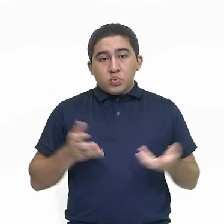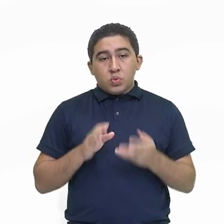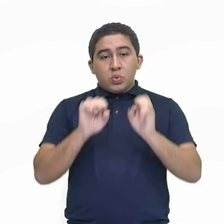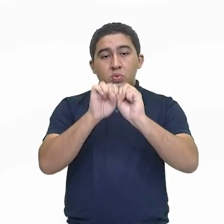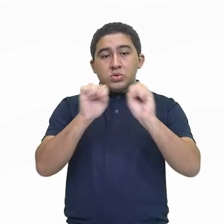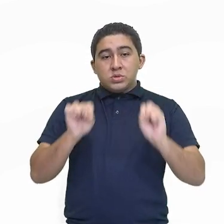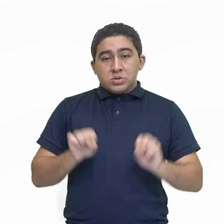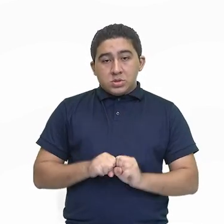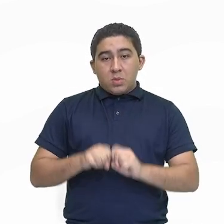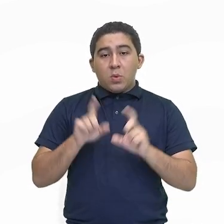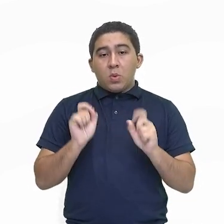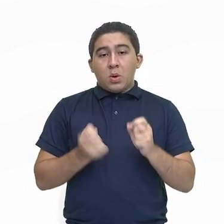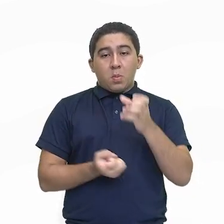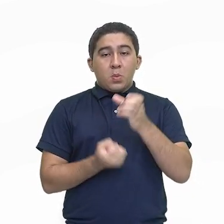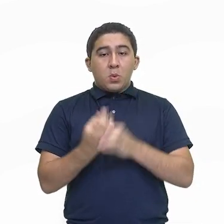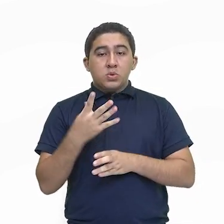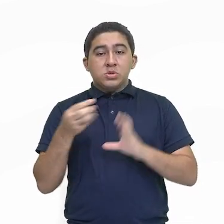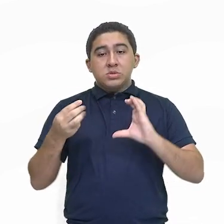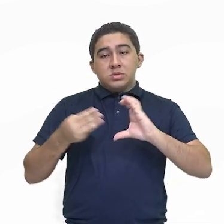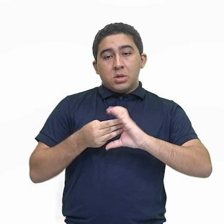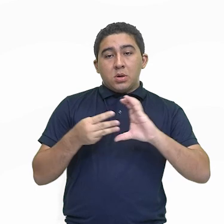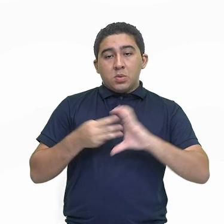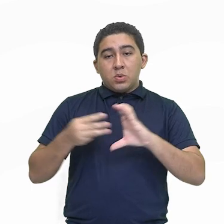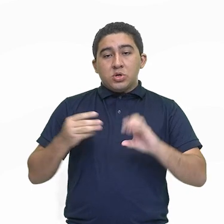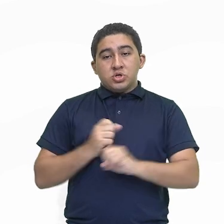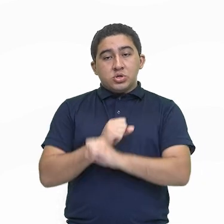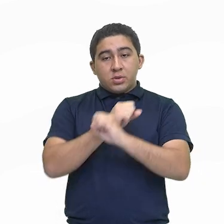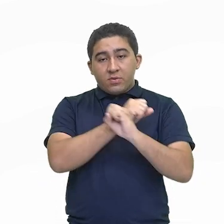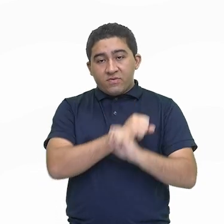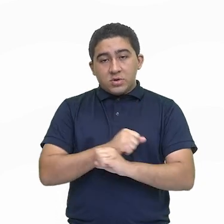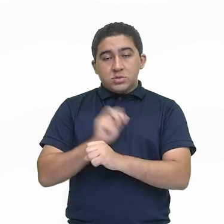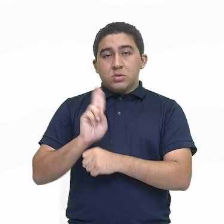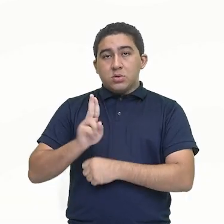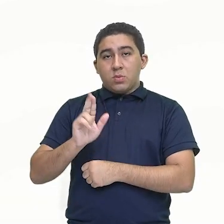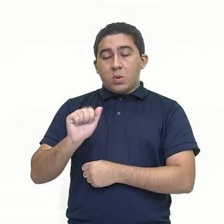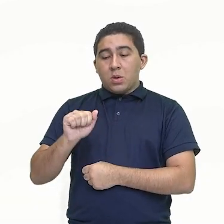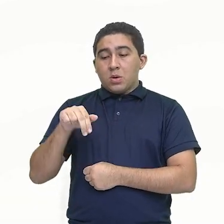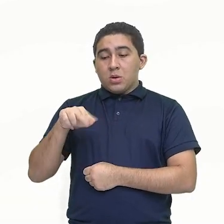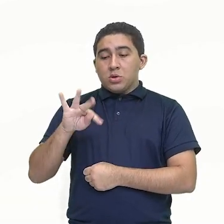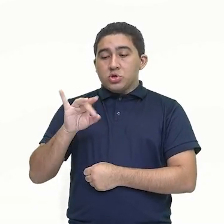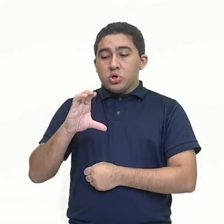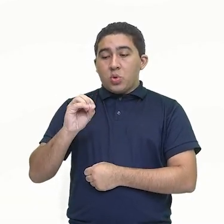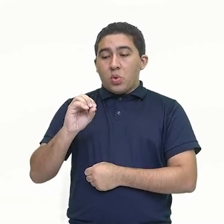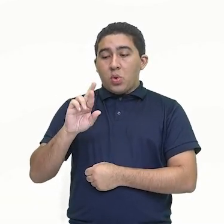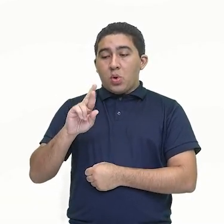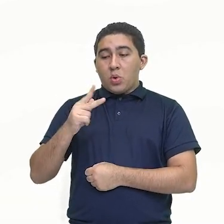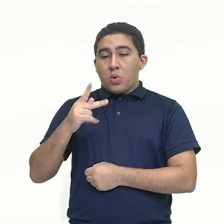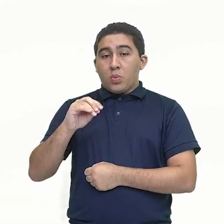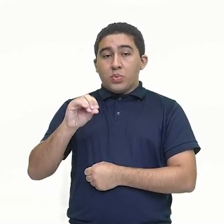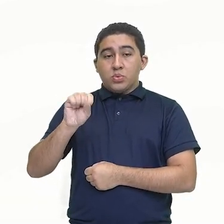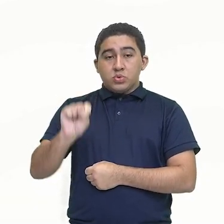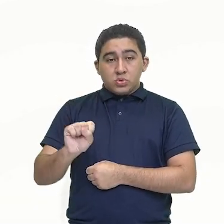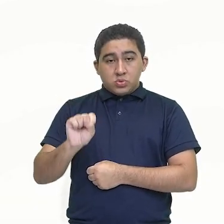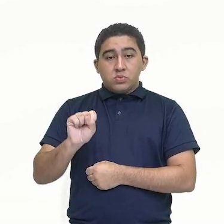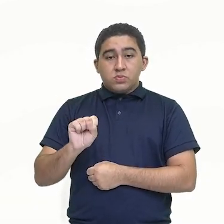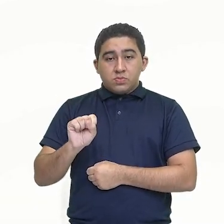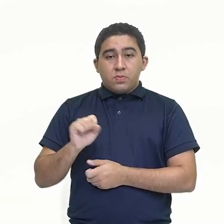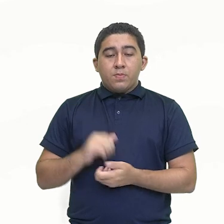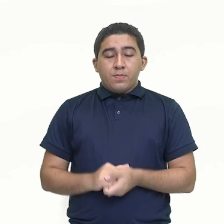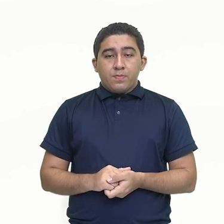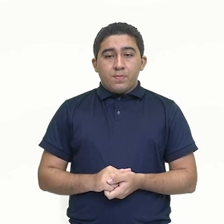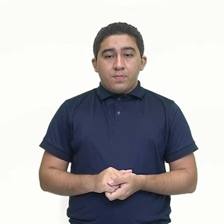produzir anticorpos. Esses anticorpos, né, que são estimulados ali por meio